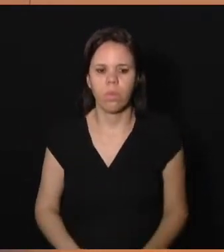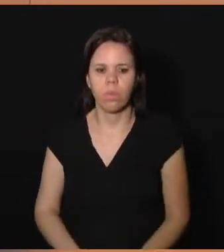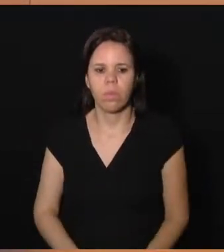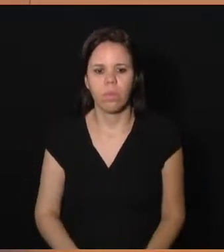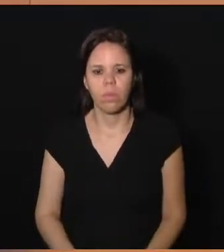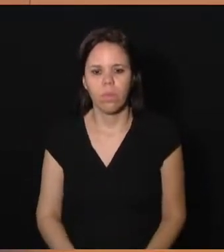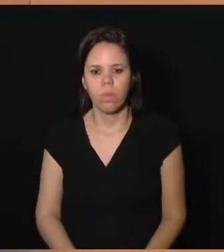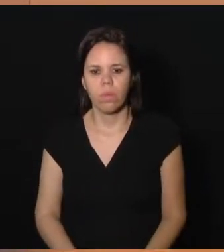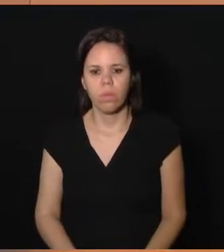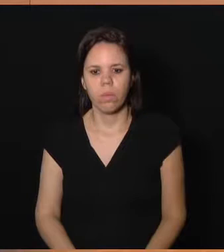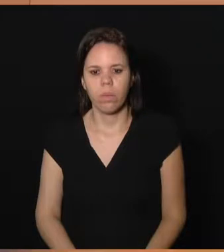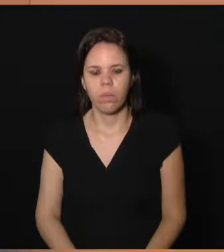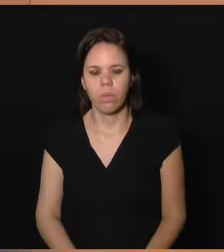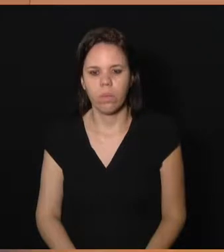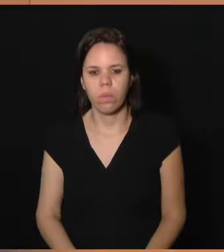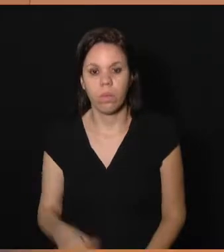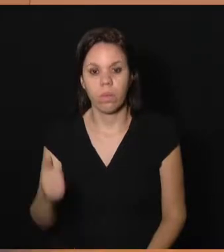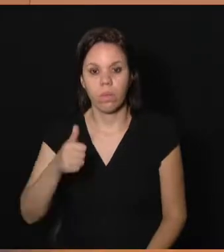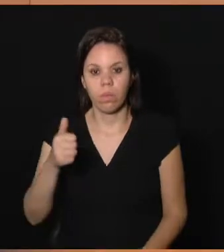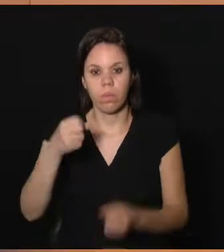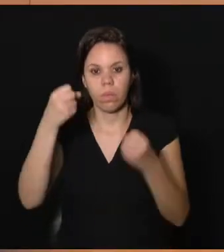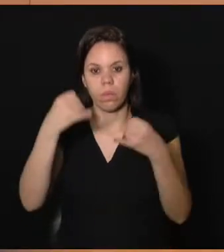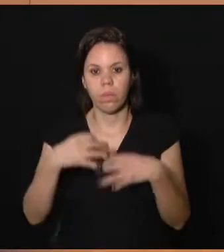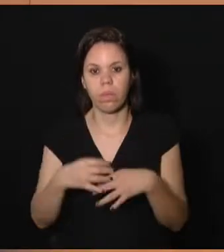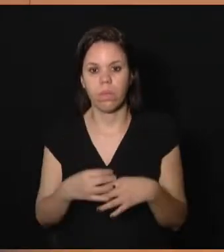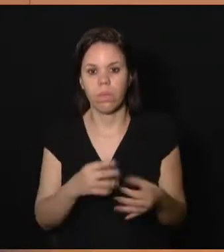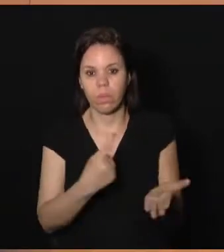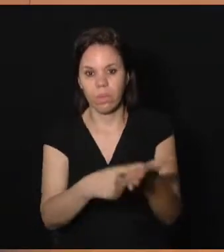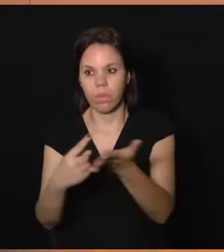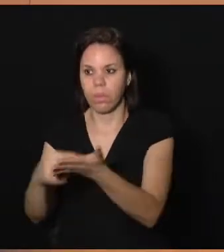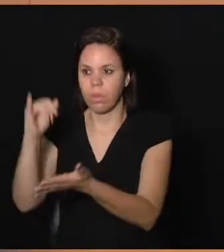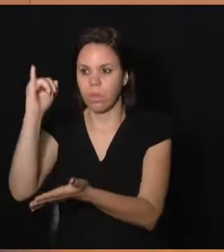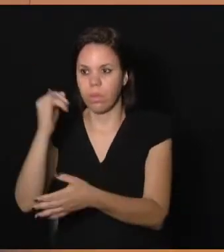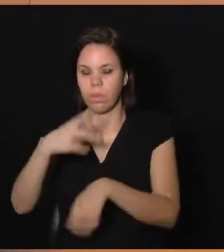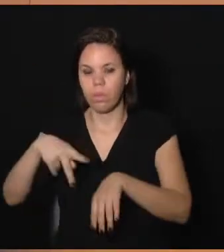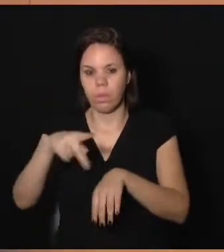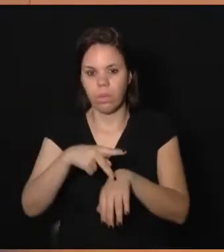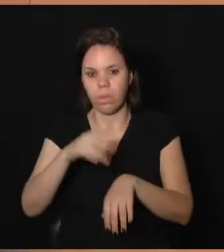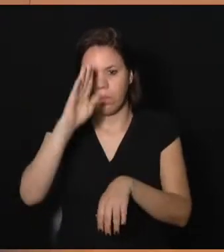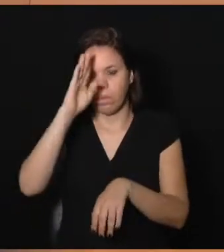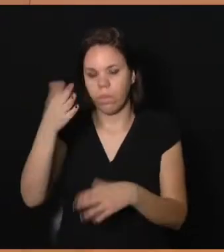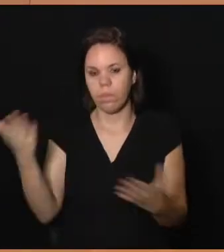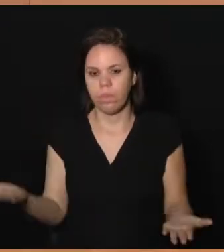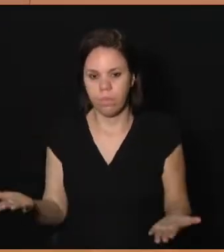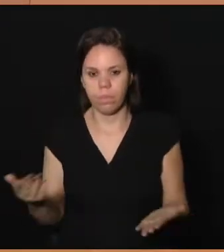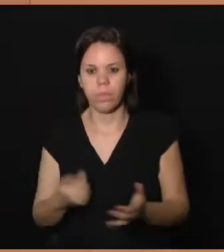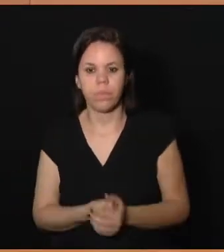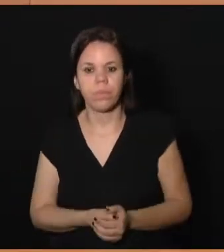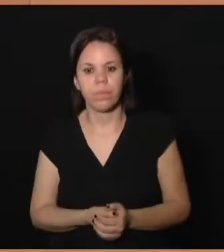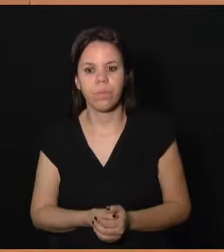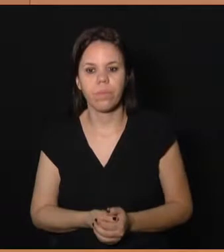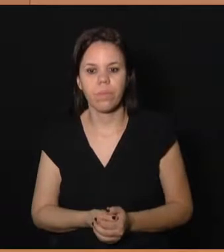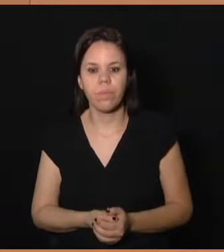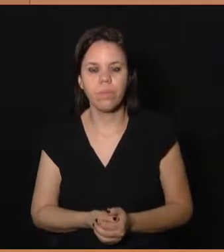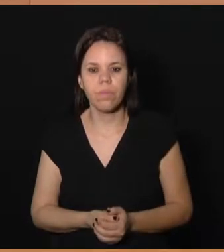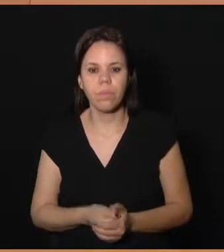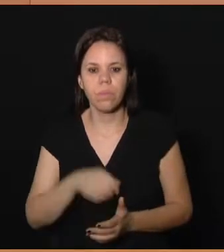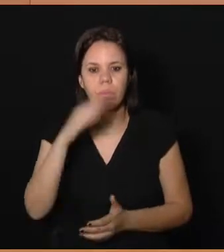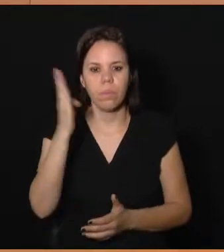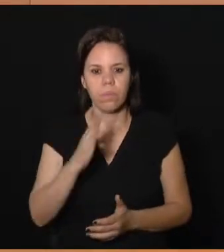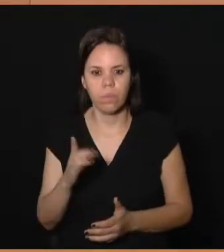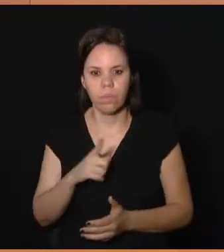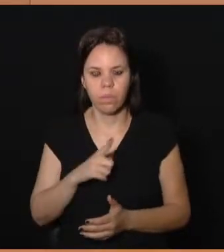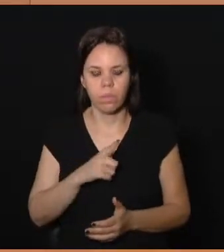né? Primeiro, falando sobre os acordos internacionais, é fundamental realmente que o Brasil